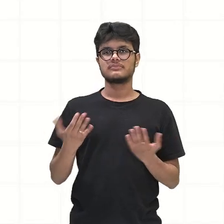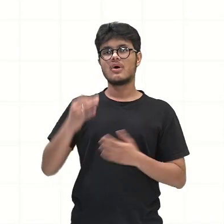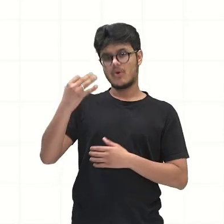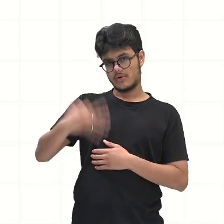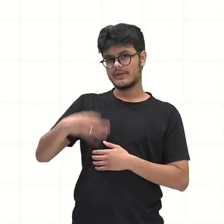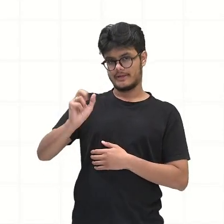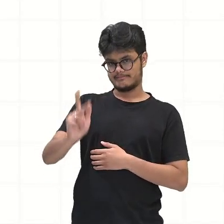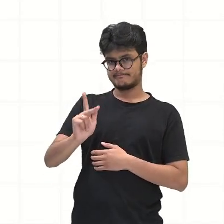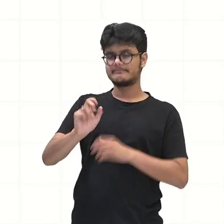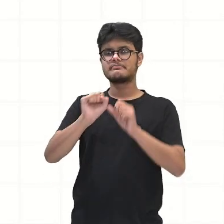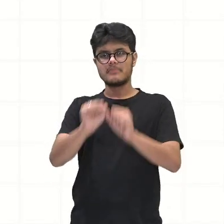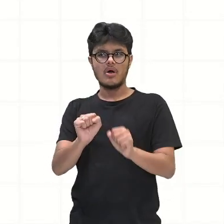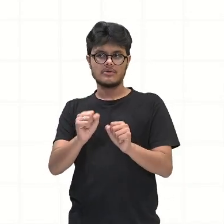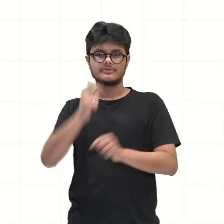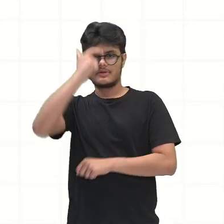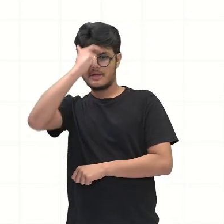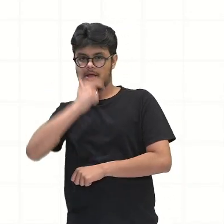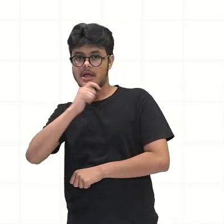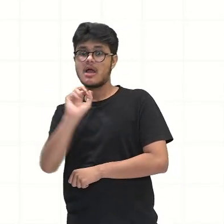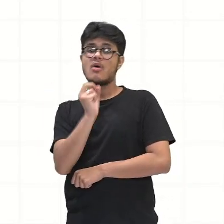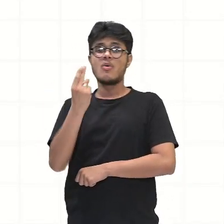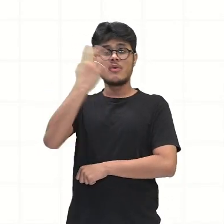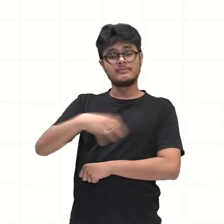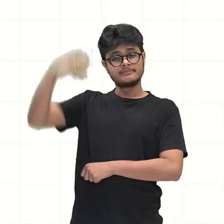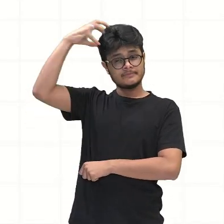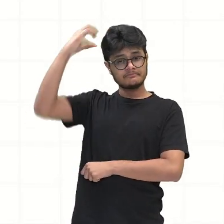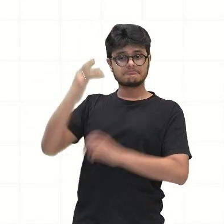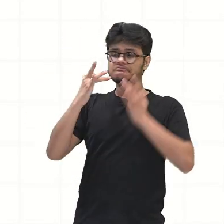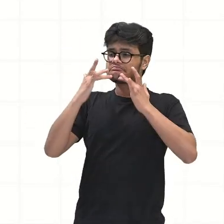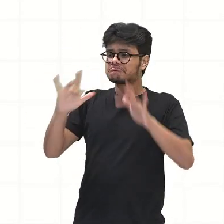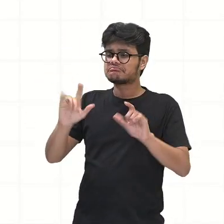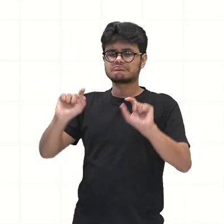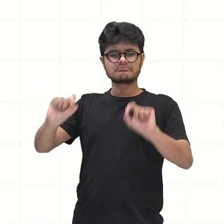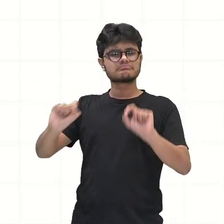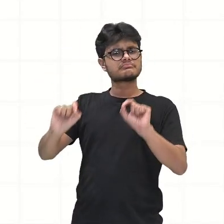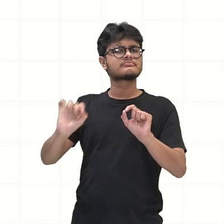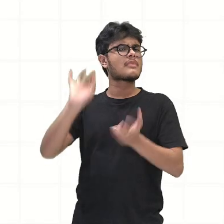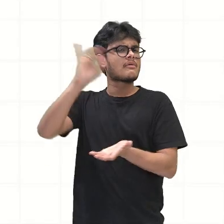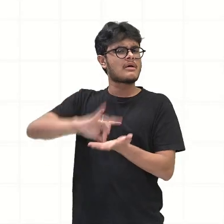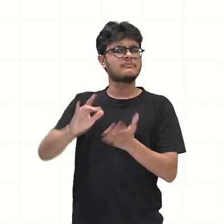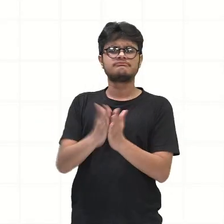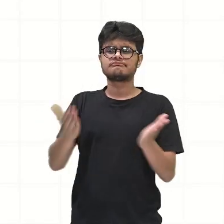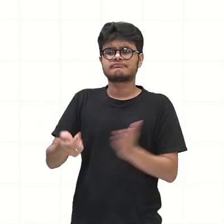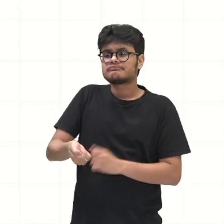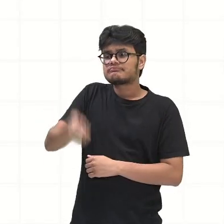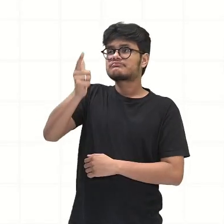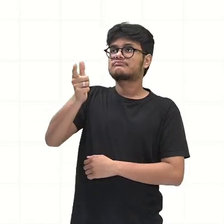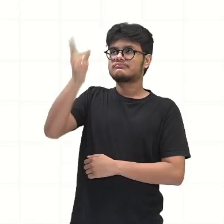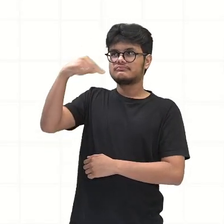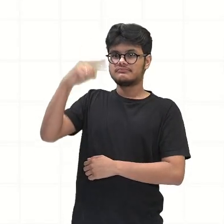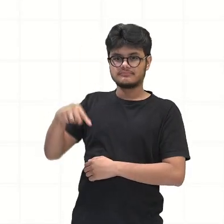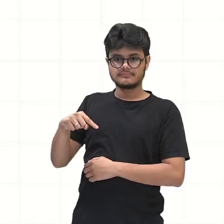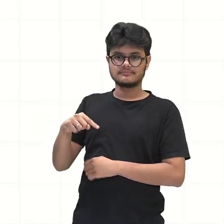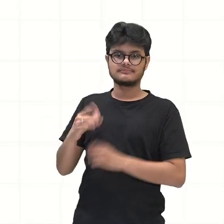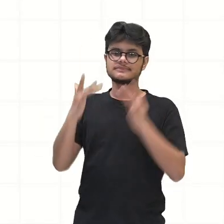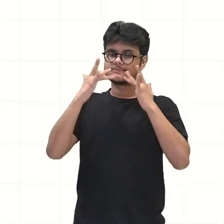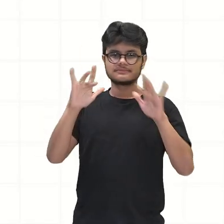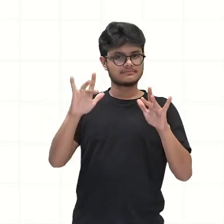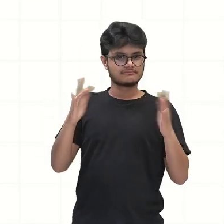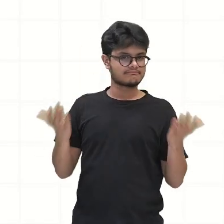ou cara ou coroa, mas a gente não pode afirmar de fato qual será o lado da moeda que